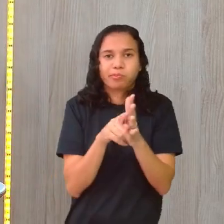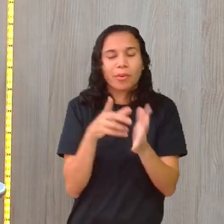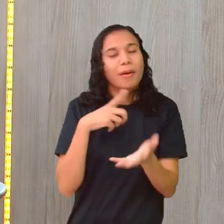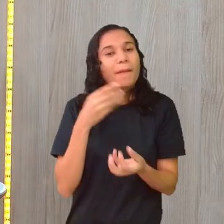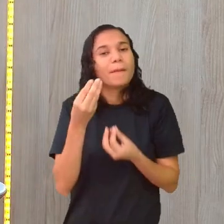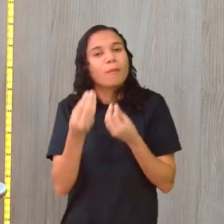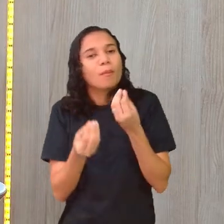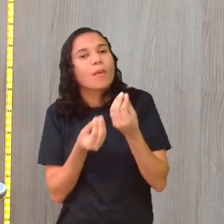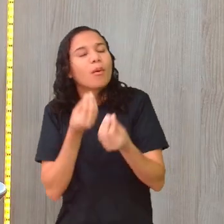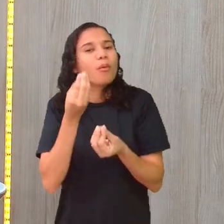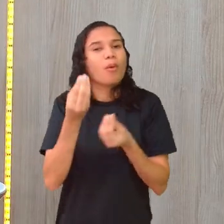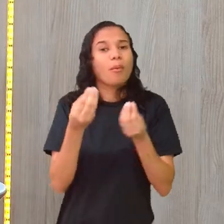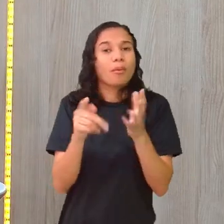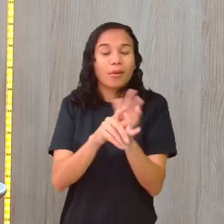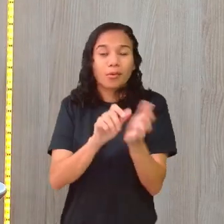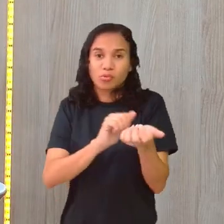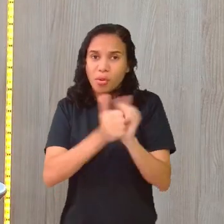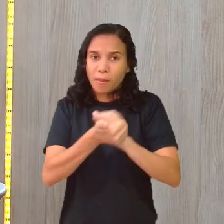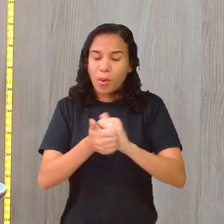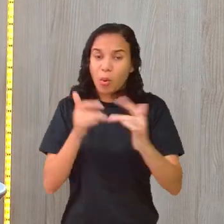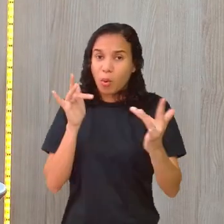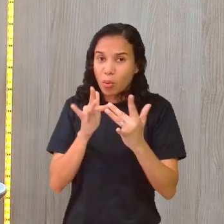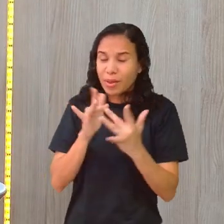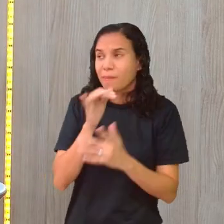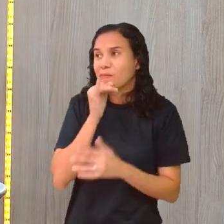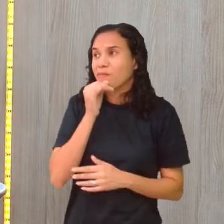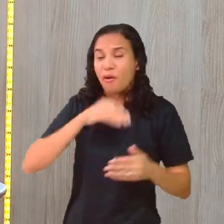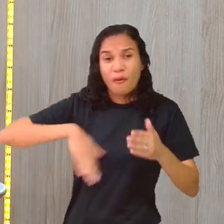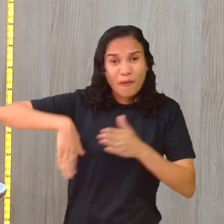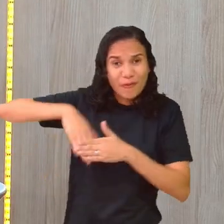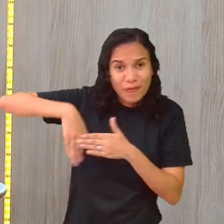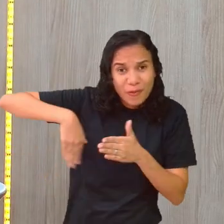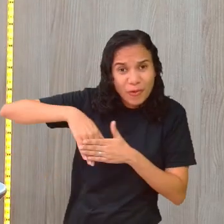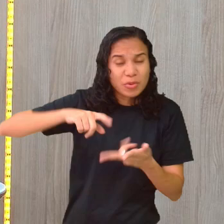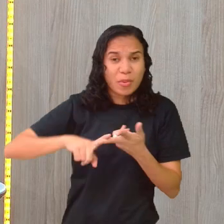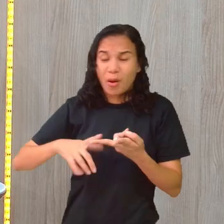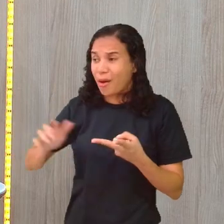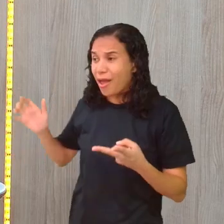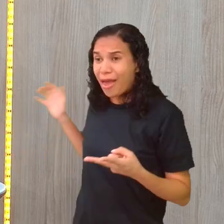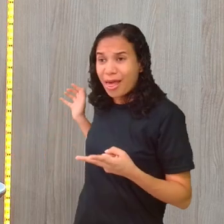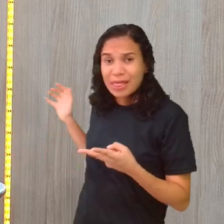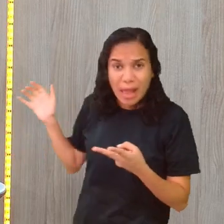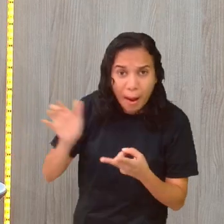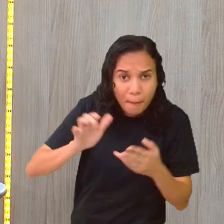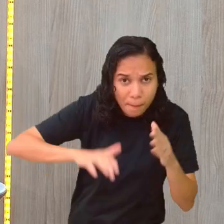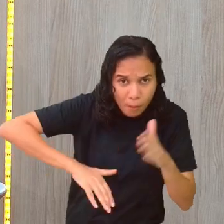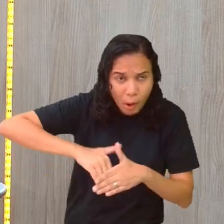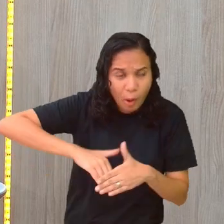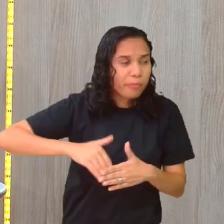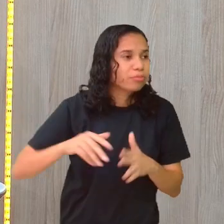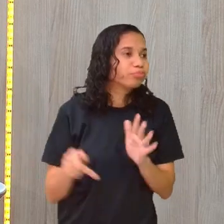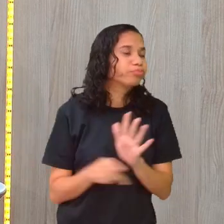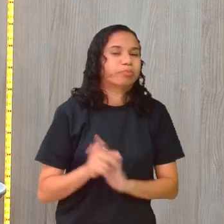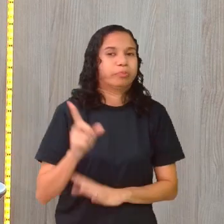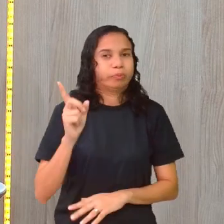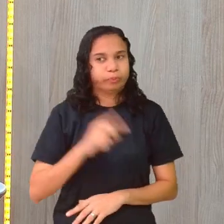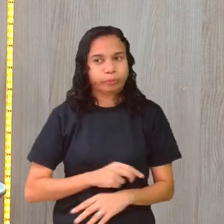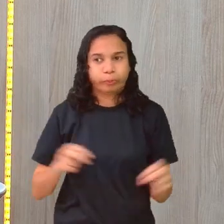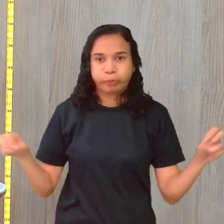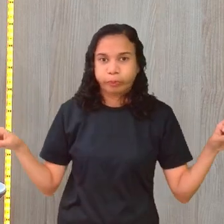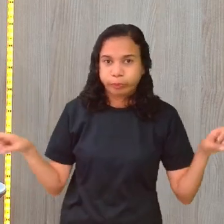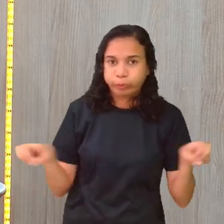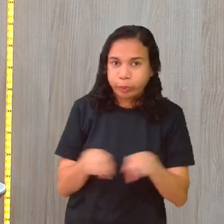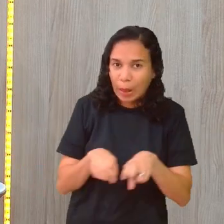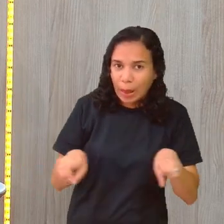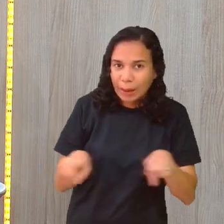bola. Mas, assim, no esporte de contato, como futebol, handebol, né? Pode rolar um... Exatamente. A gente já